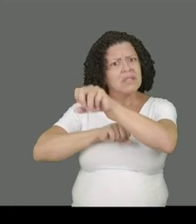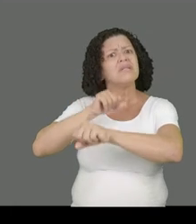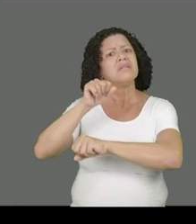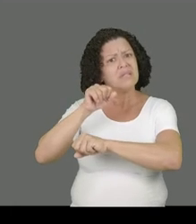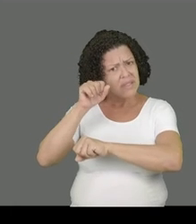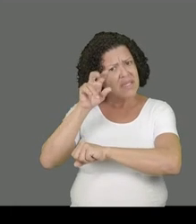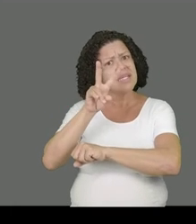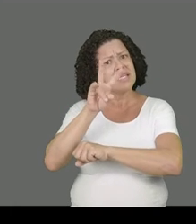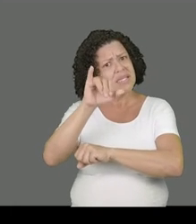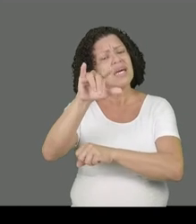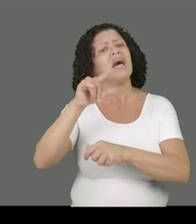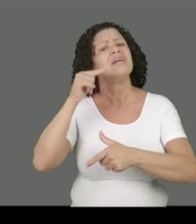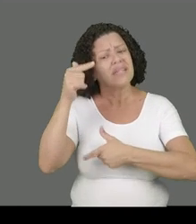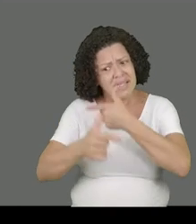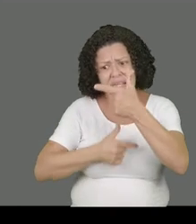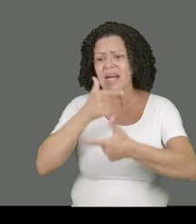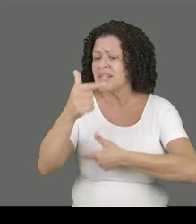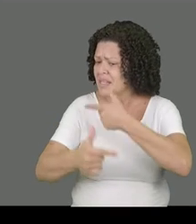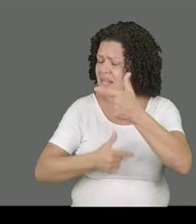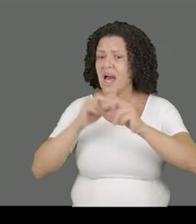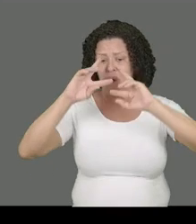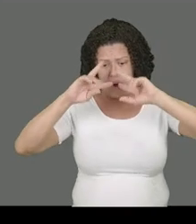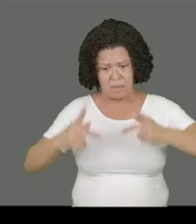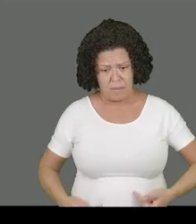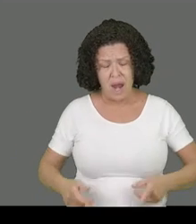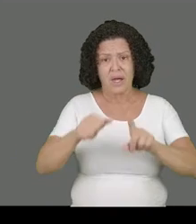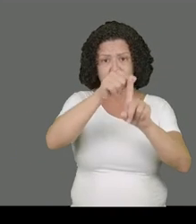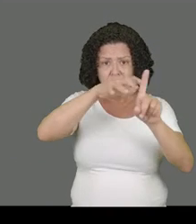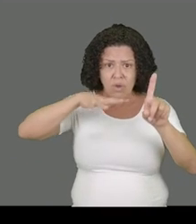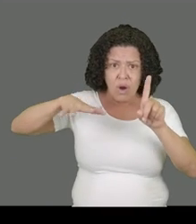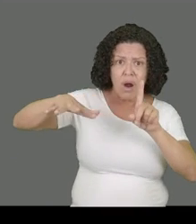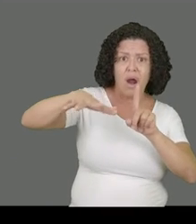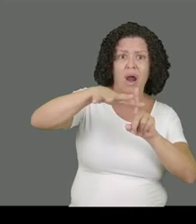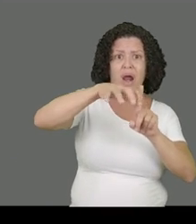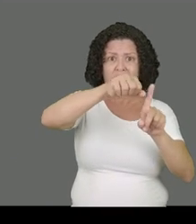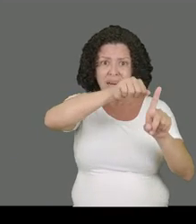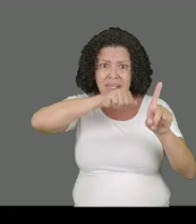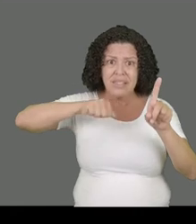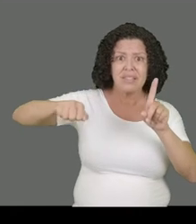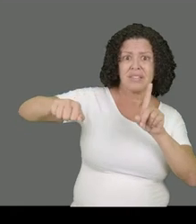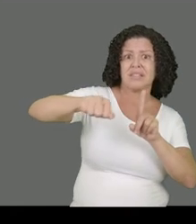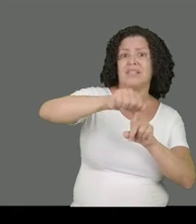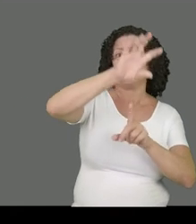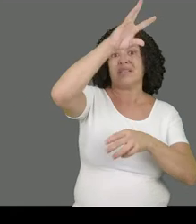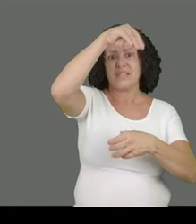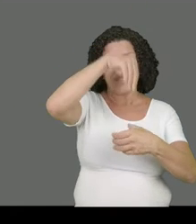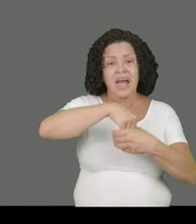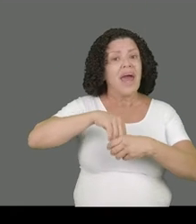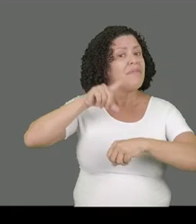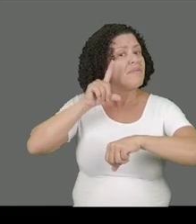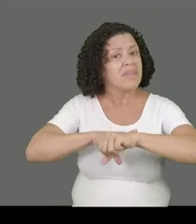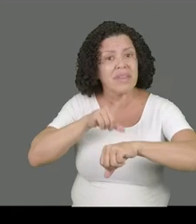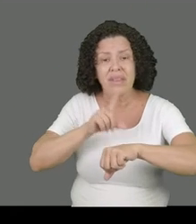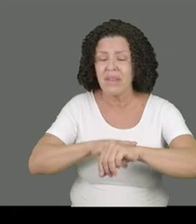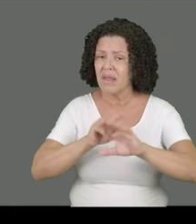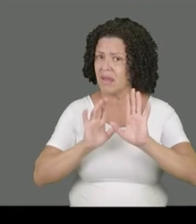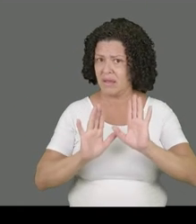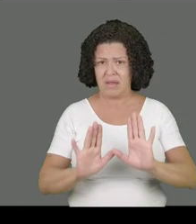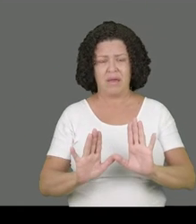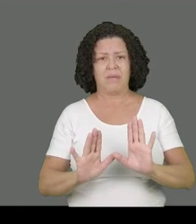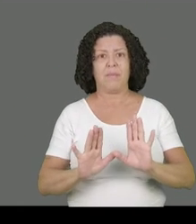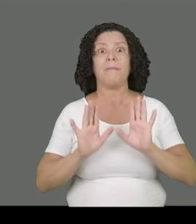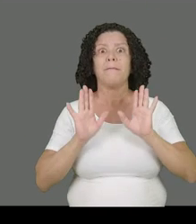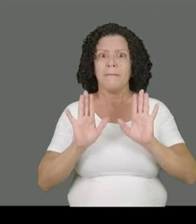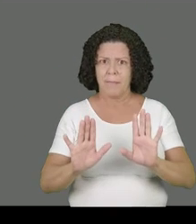nós estamos buscando, como humanidade, como sociedade, nós estamos em busca. É uma questão de